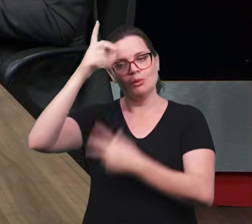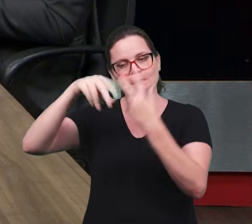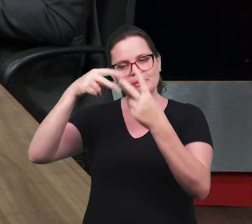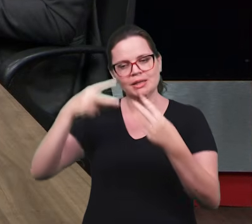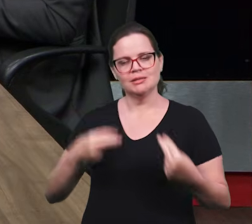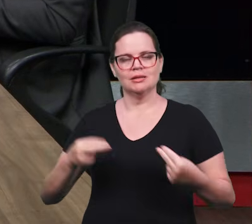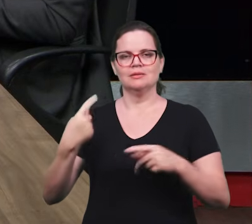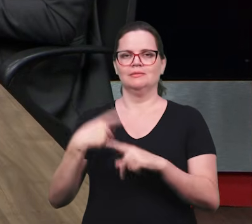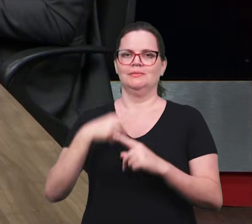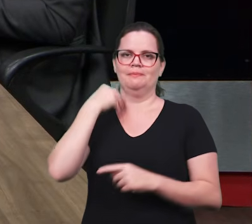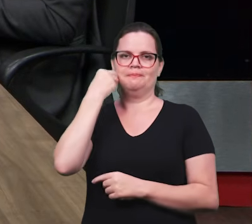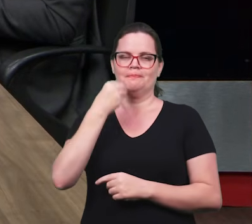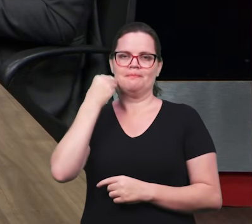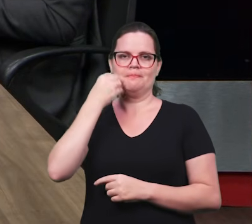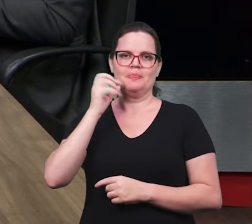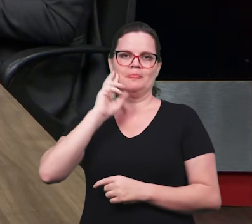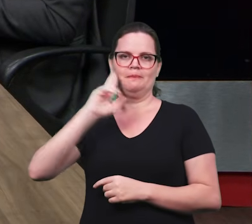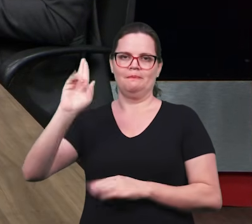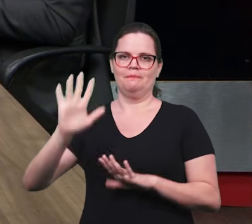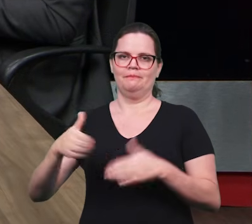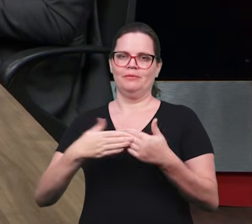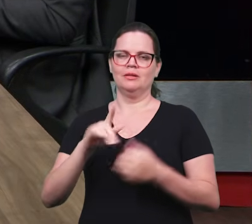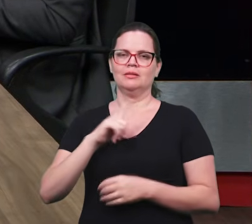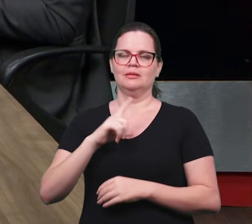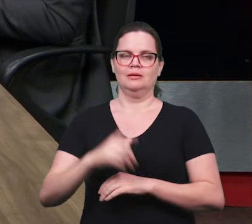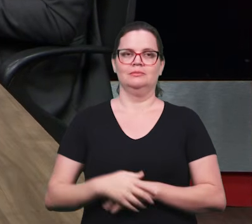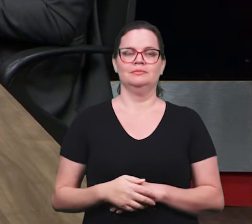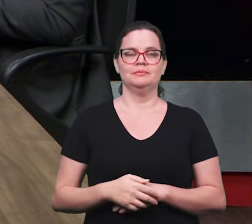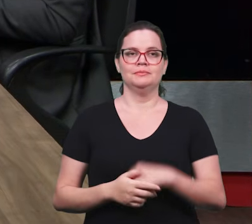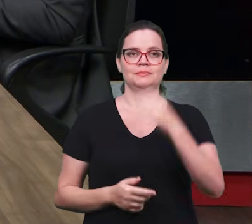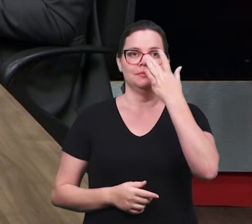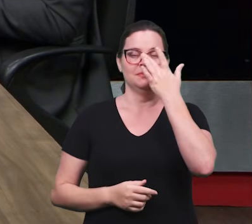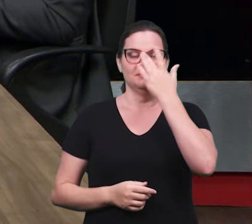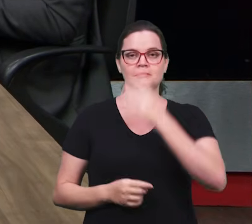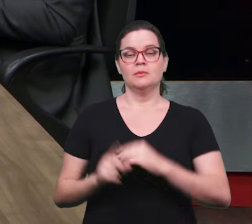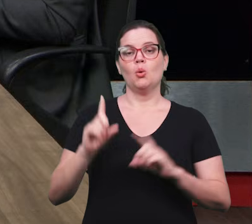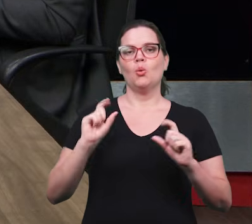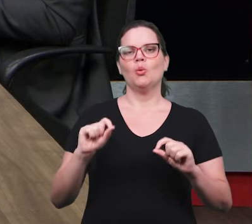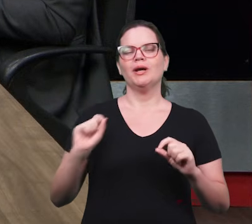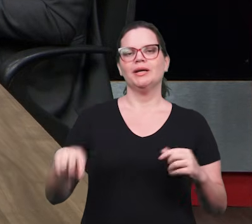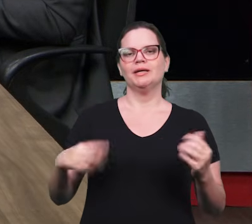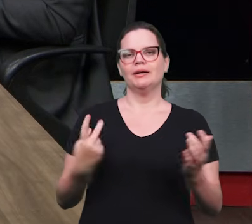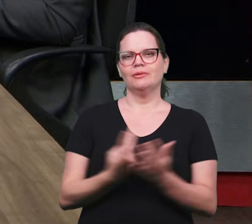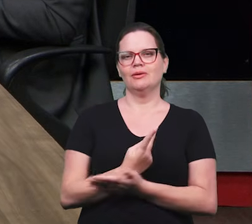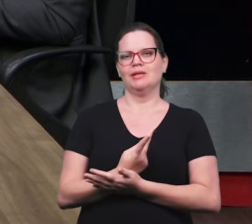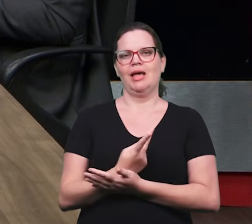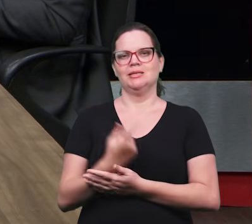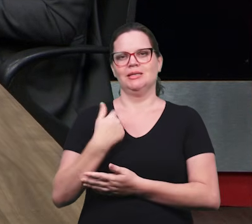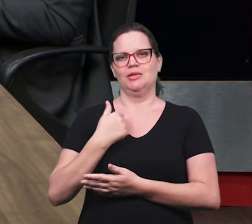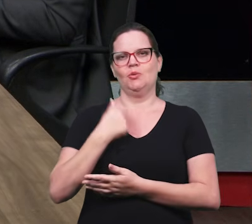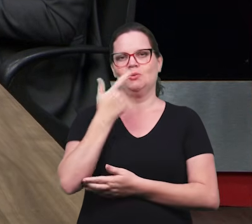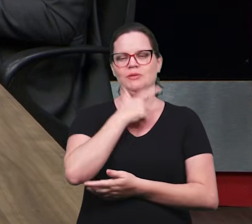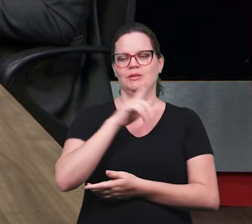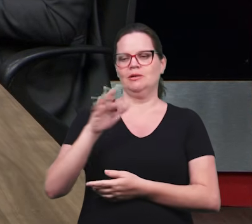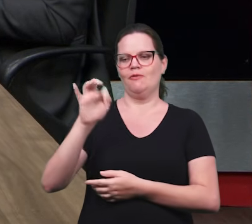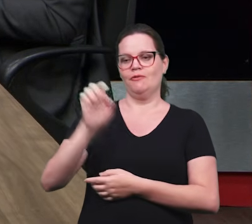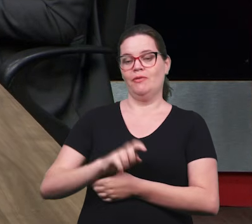experiência com o Senhor, né? Nós abordamos isso nesse episódio anterior. O que gera fé em nós é a nossa experiência com o Senhor,